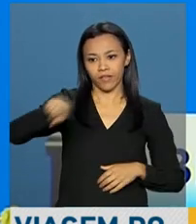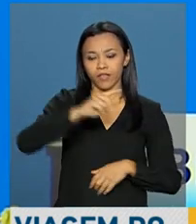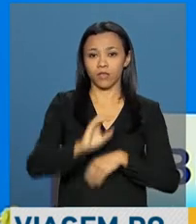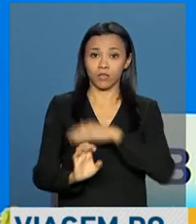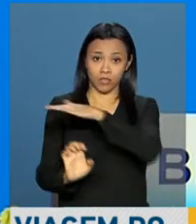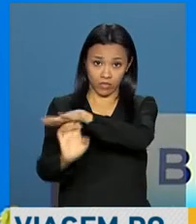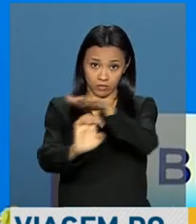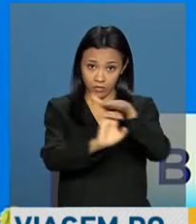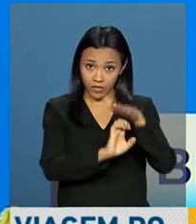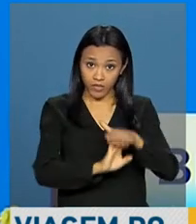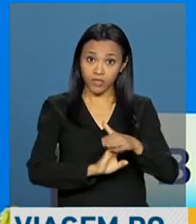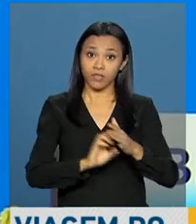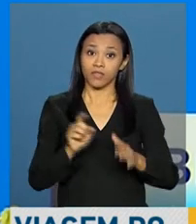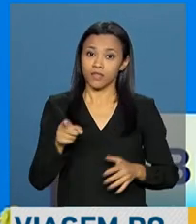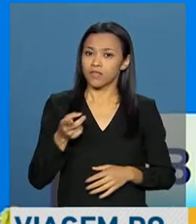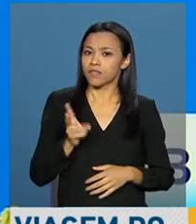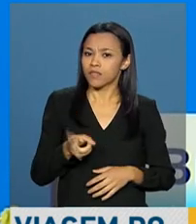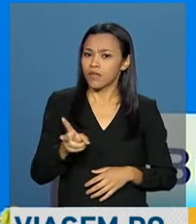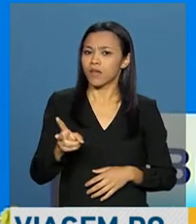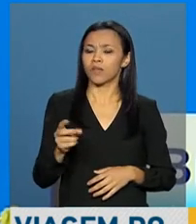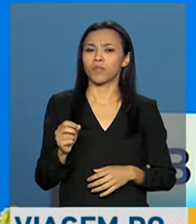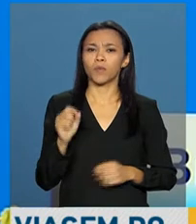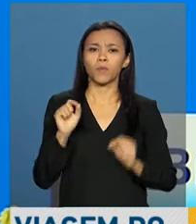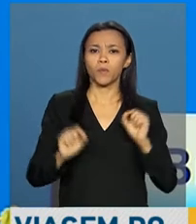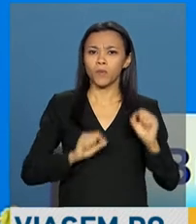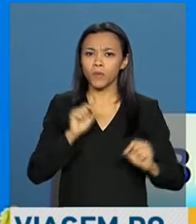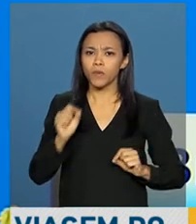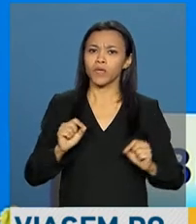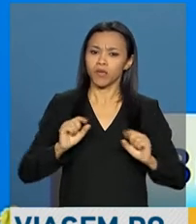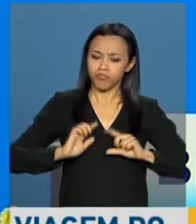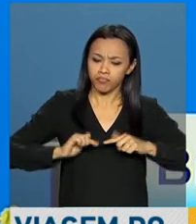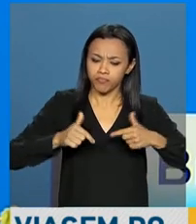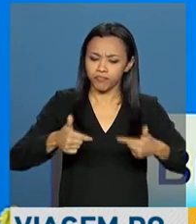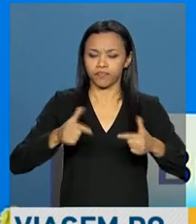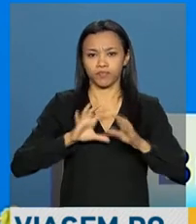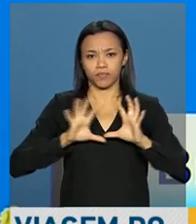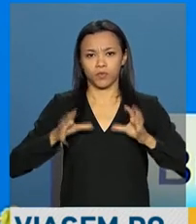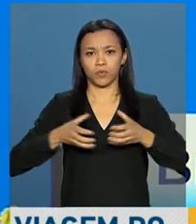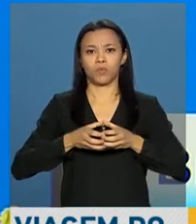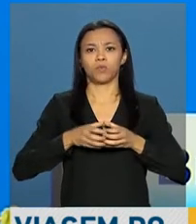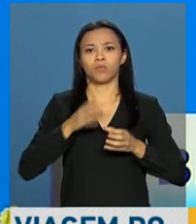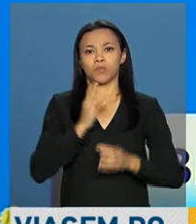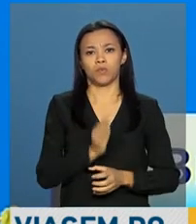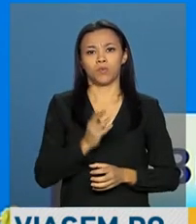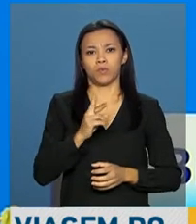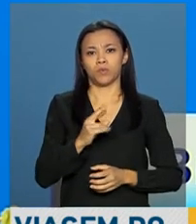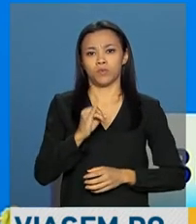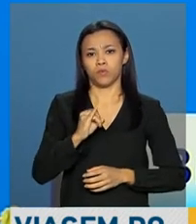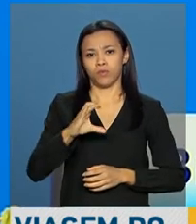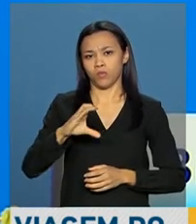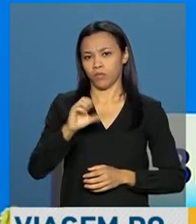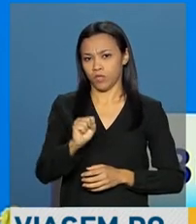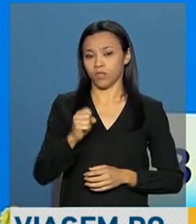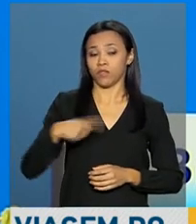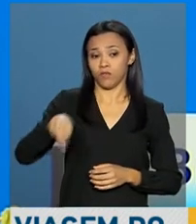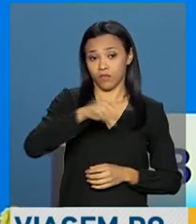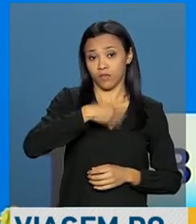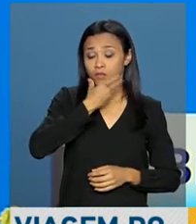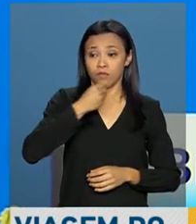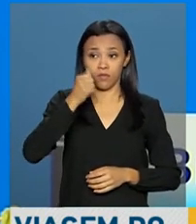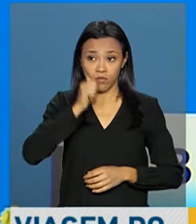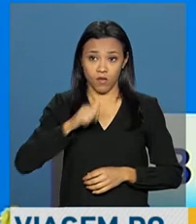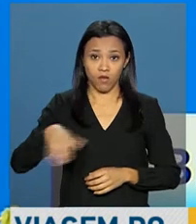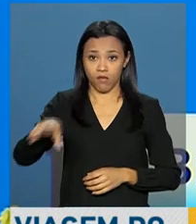linha de frente nas relações entre os BRICS. As senhoras e os senhores